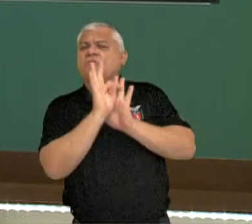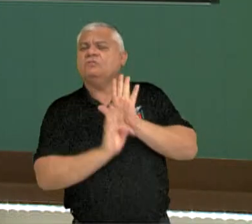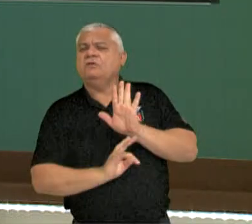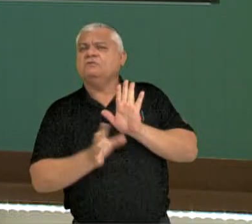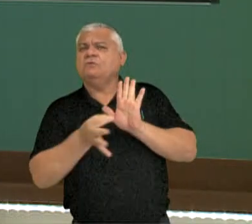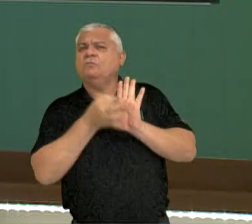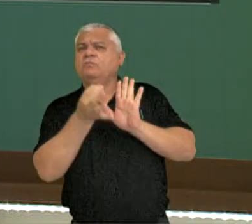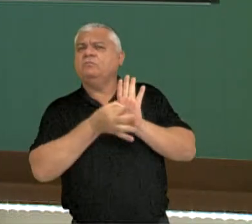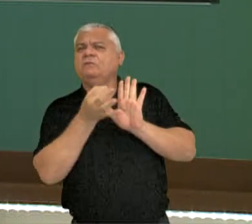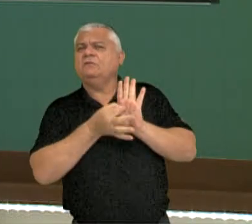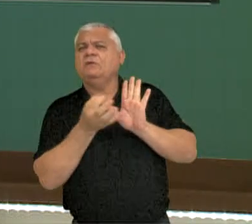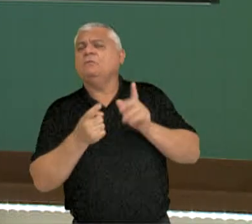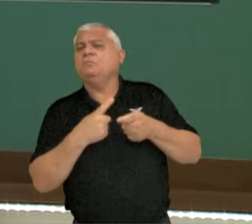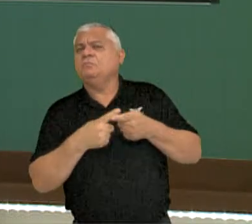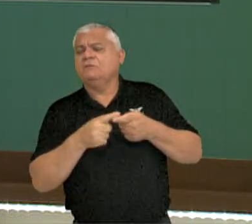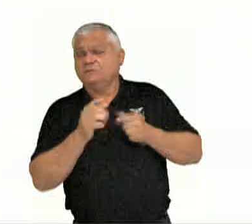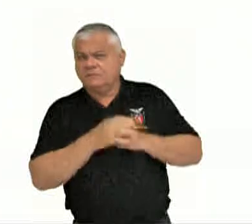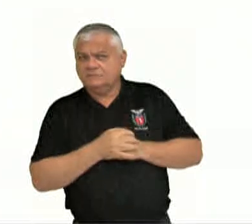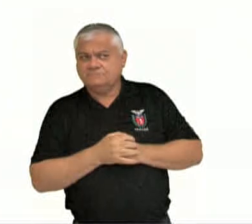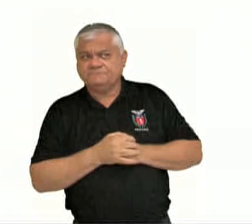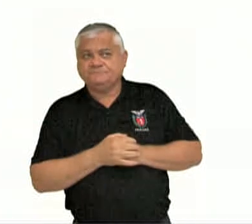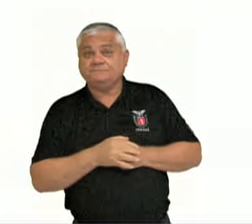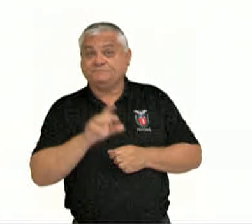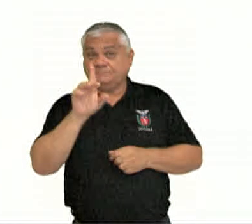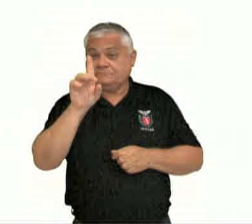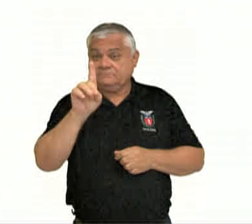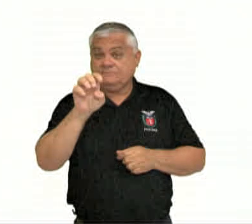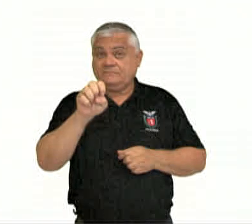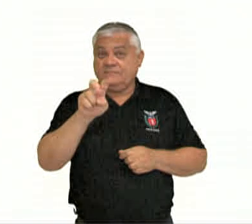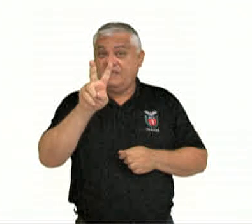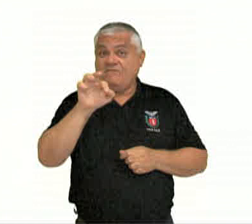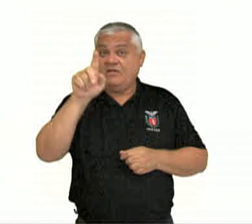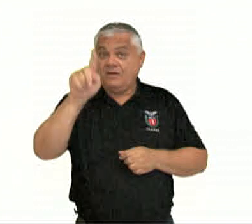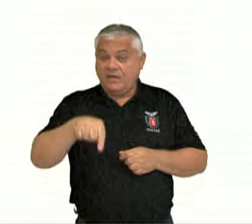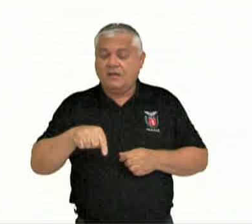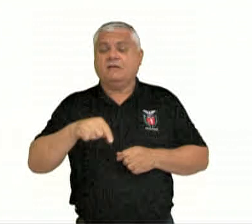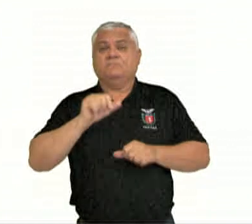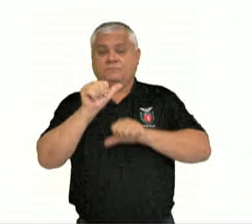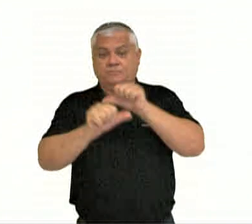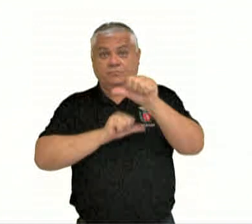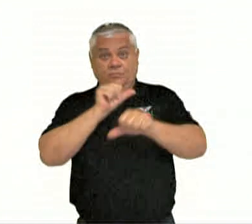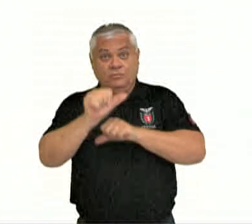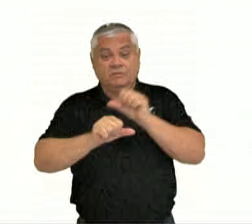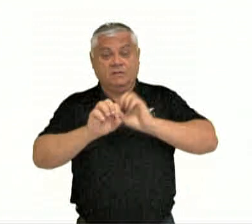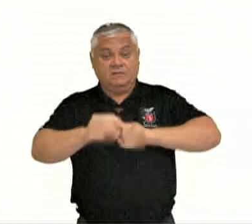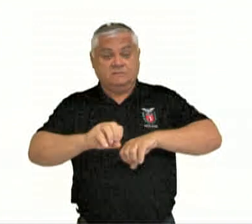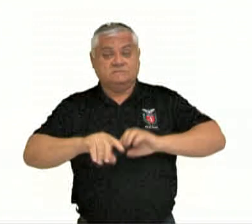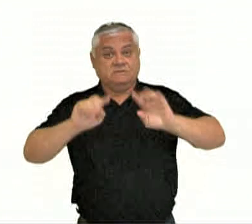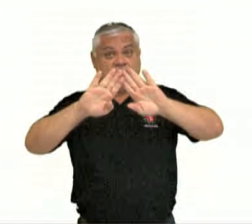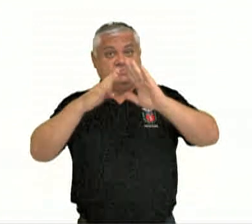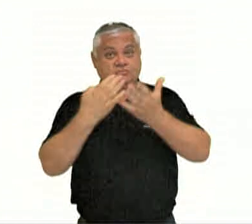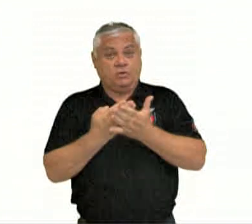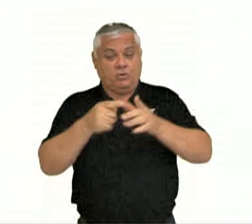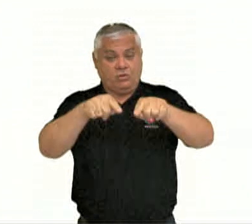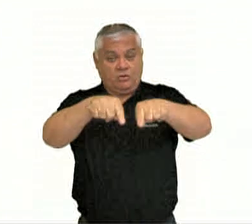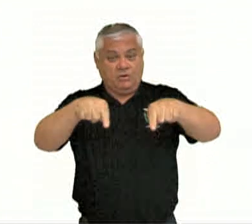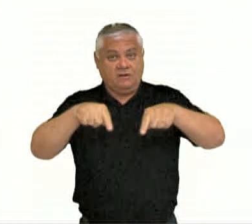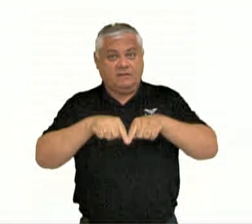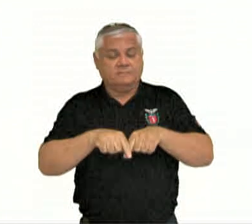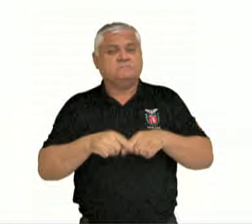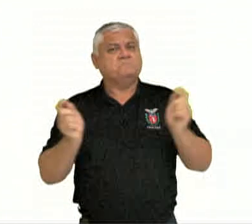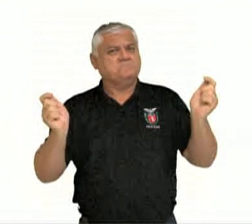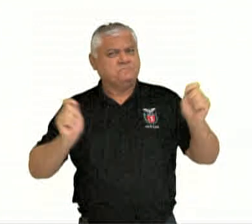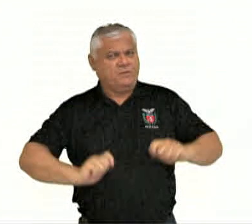do autor? Deverá provocar mudanças nas práticas de ensino no espaço escolar. É